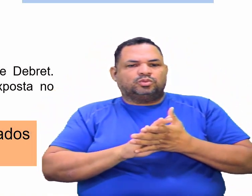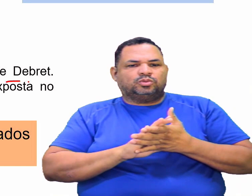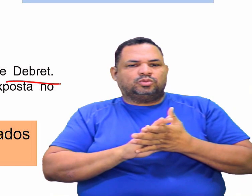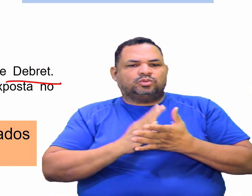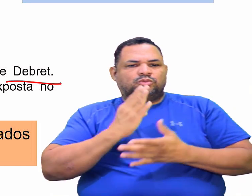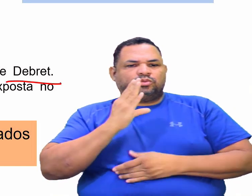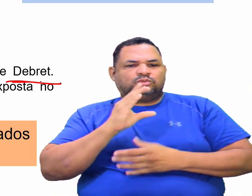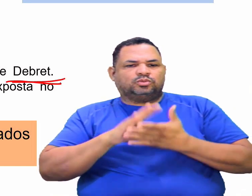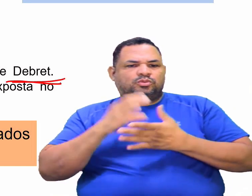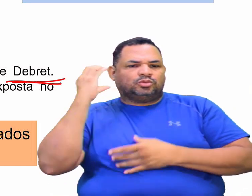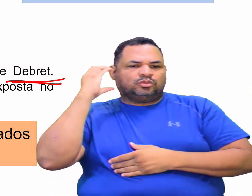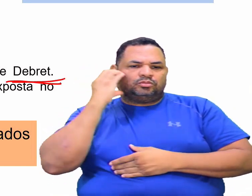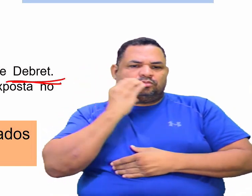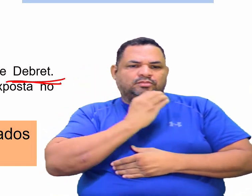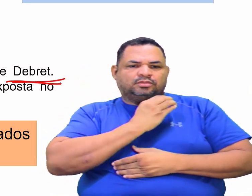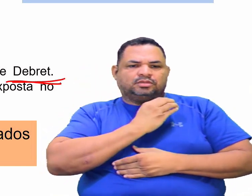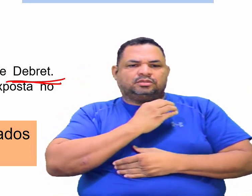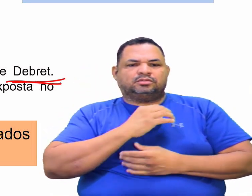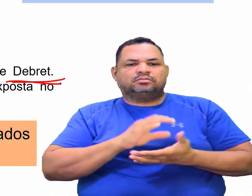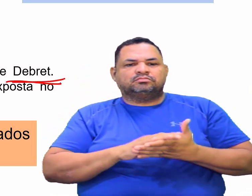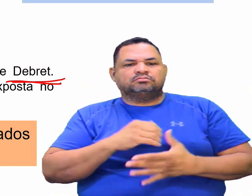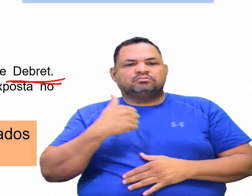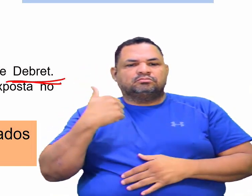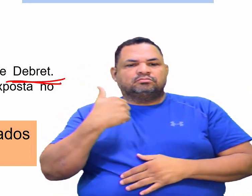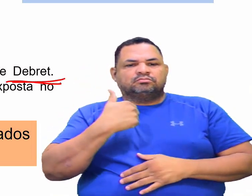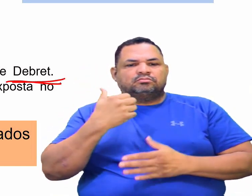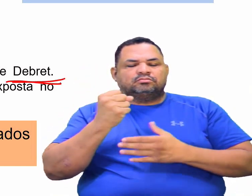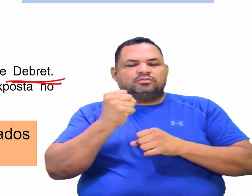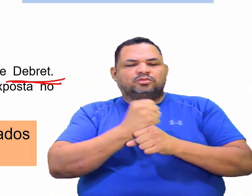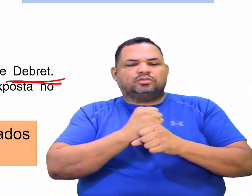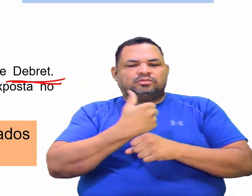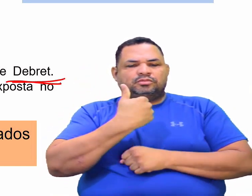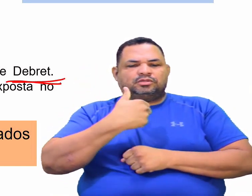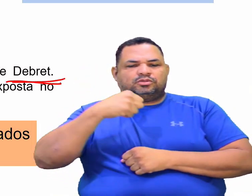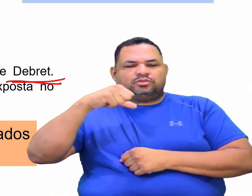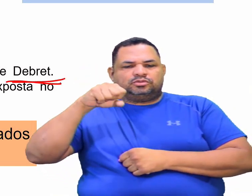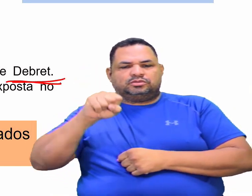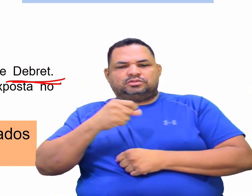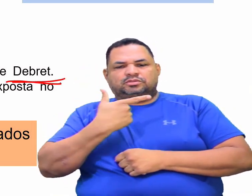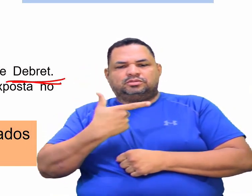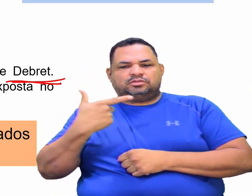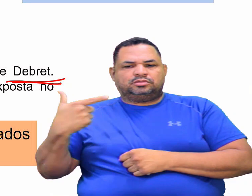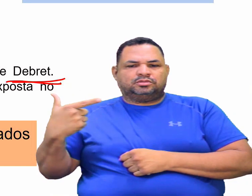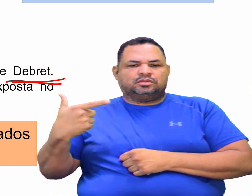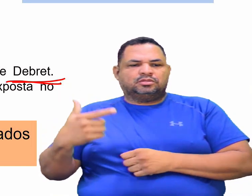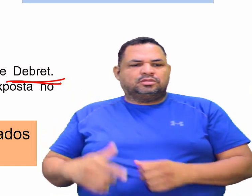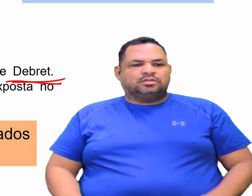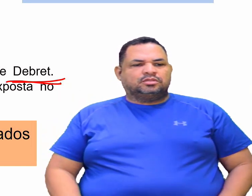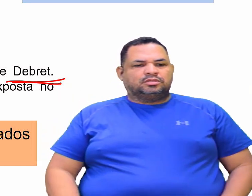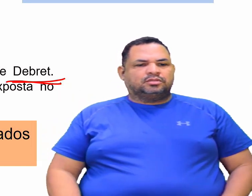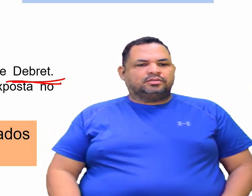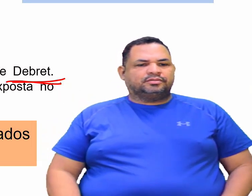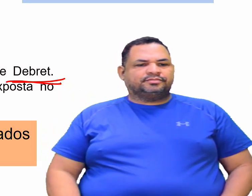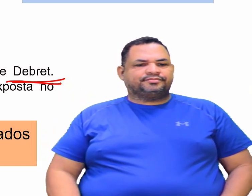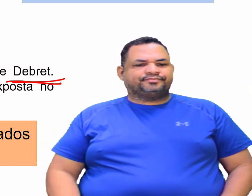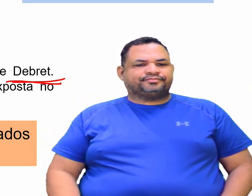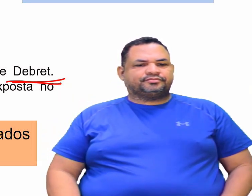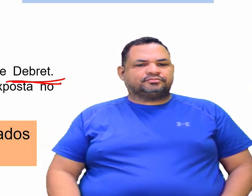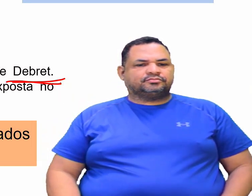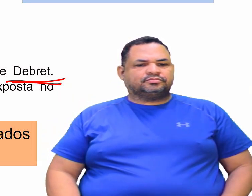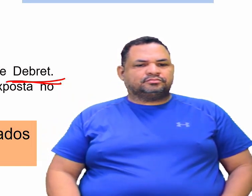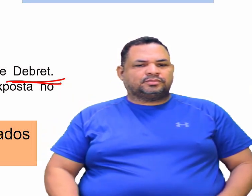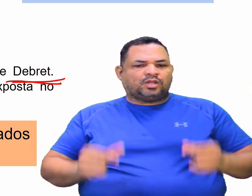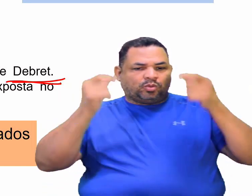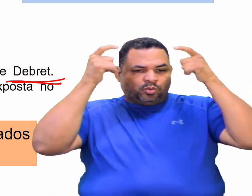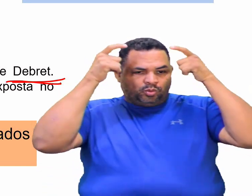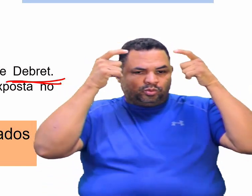veio naquela comissão lembra viio naquela caravana né então a versão final dação e